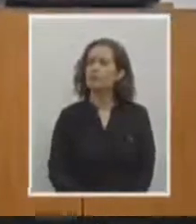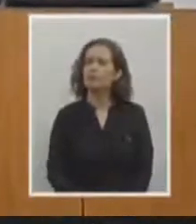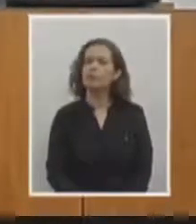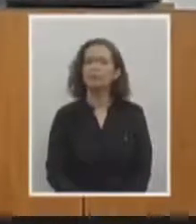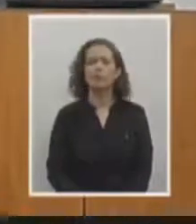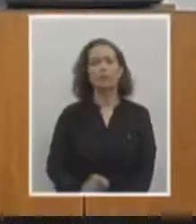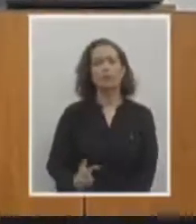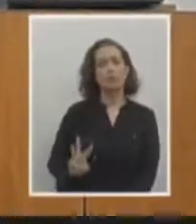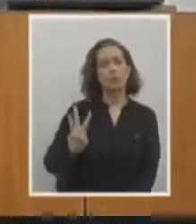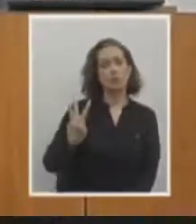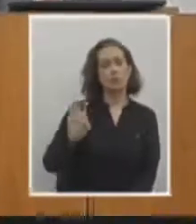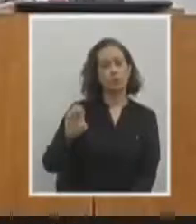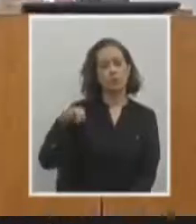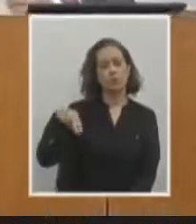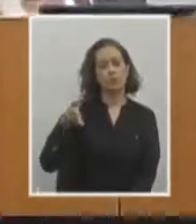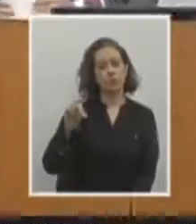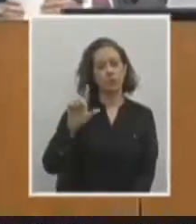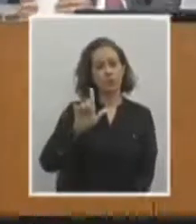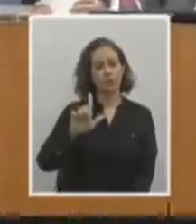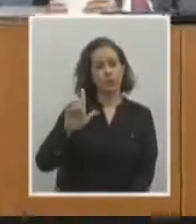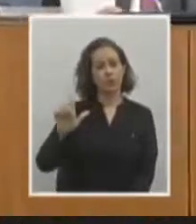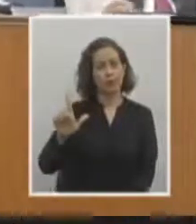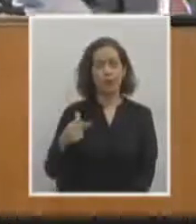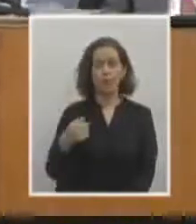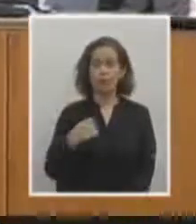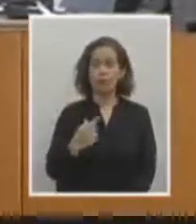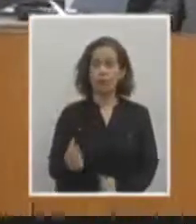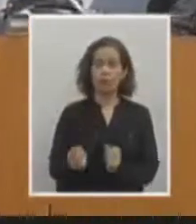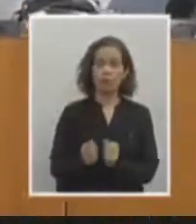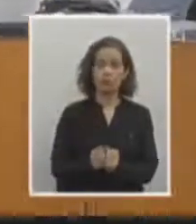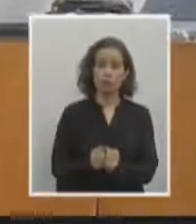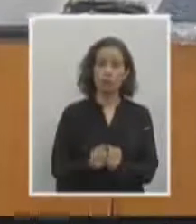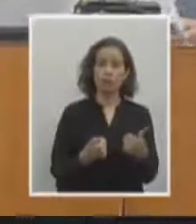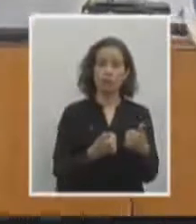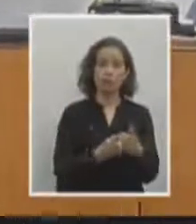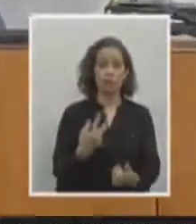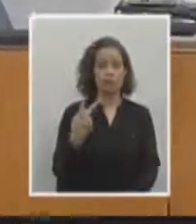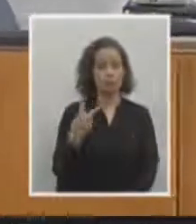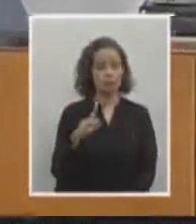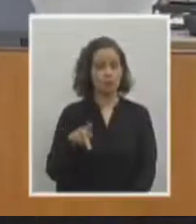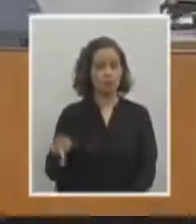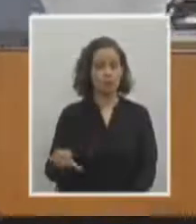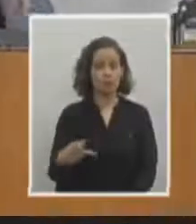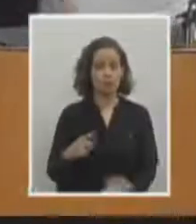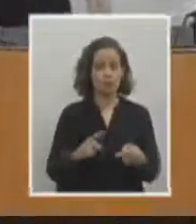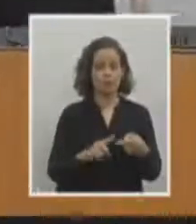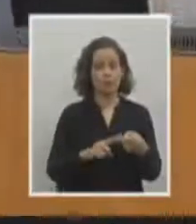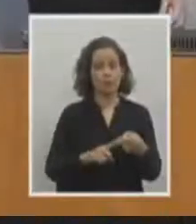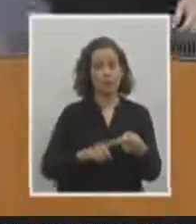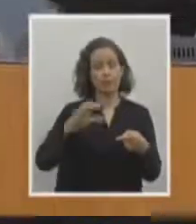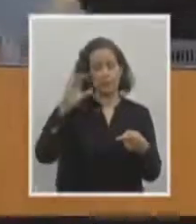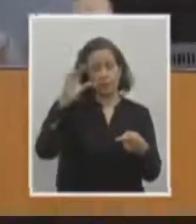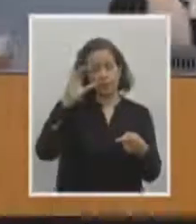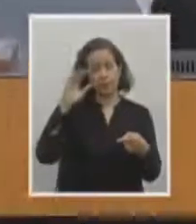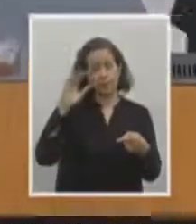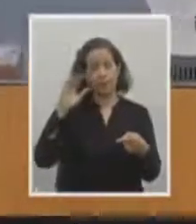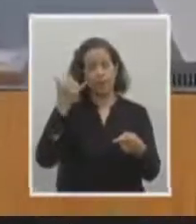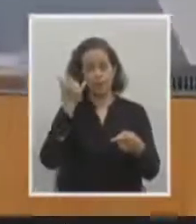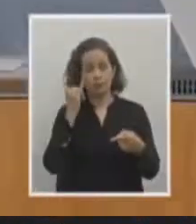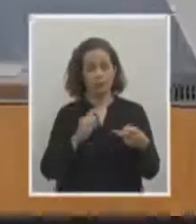estou aqui ao lado de dois professores, professor Cleiton, professor Wendel. Só